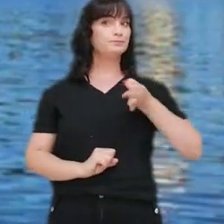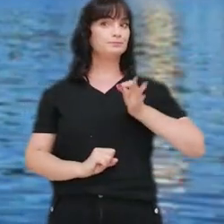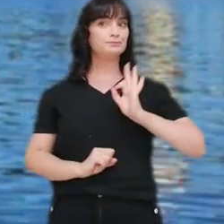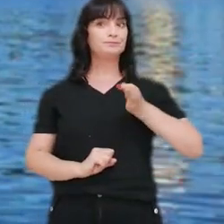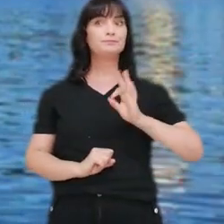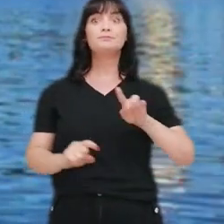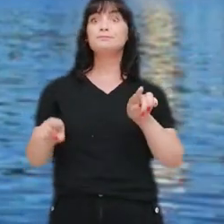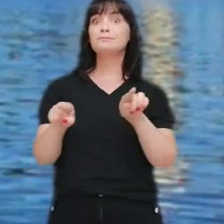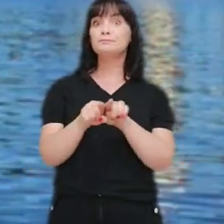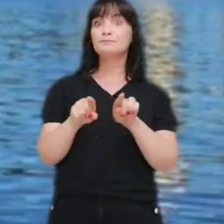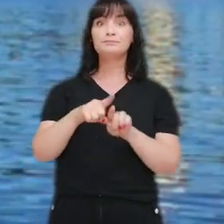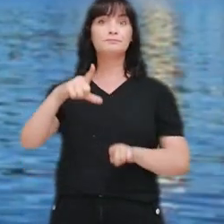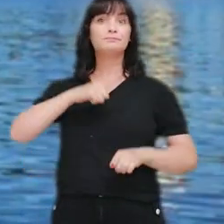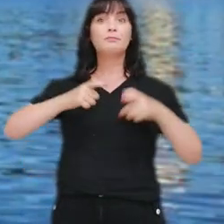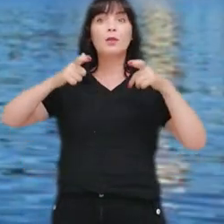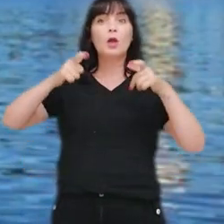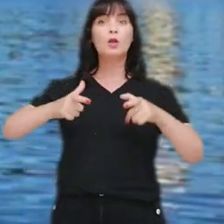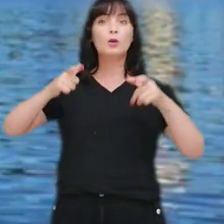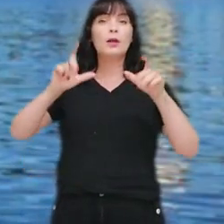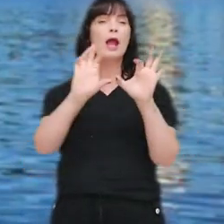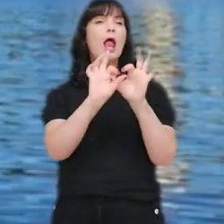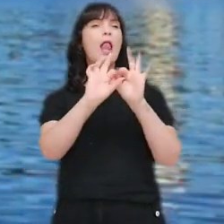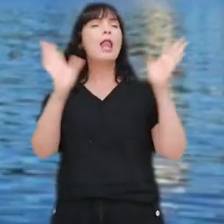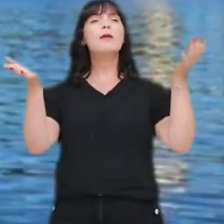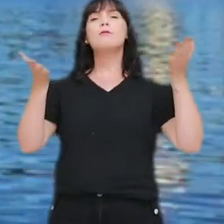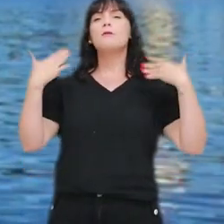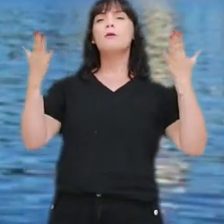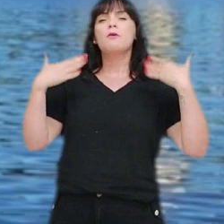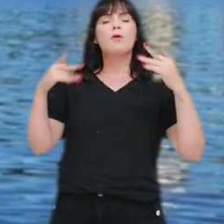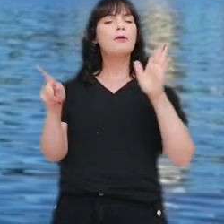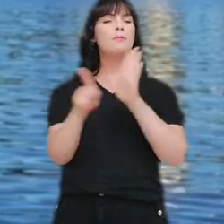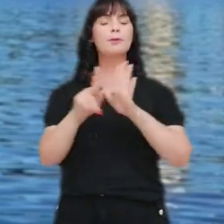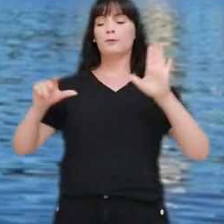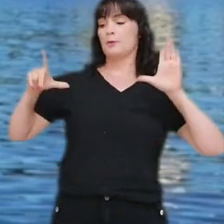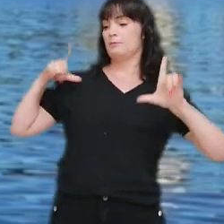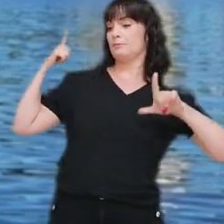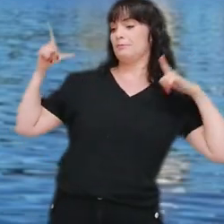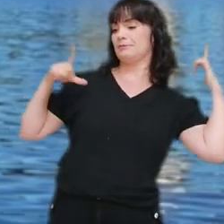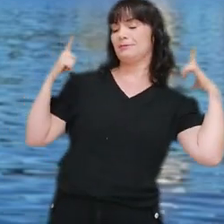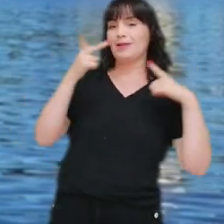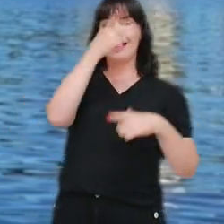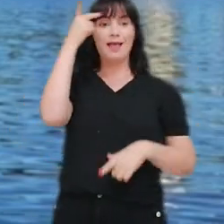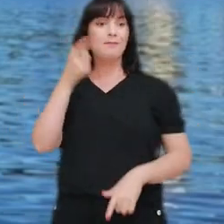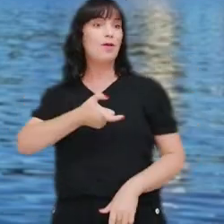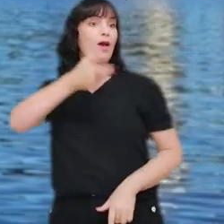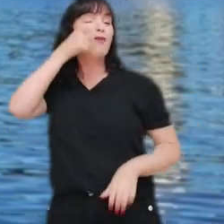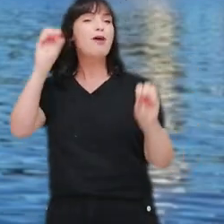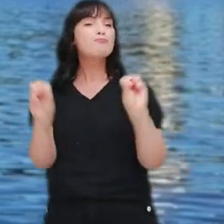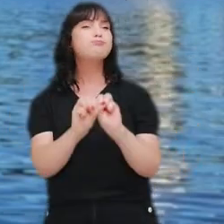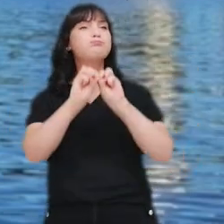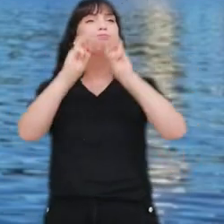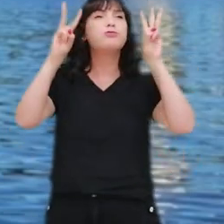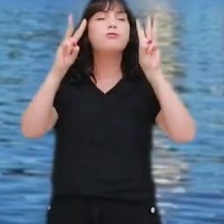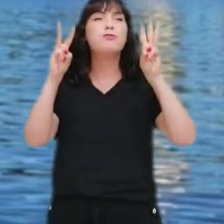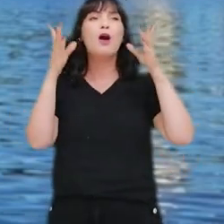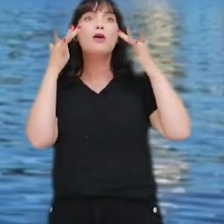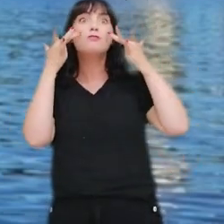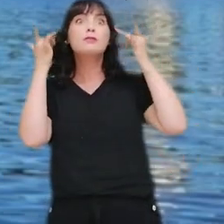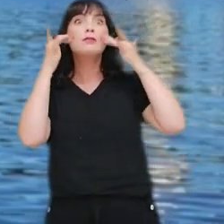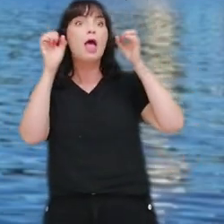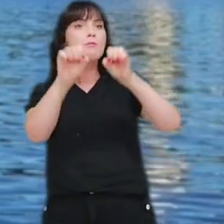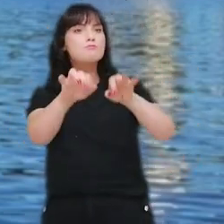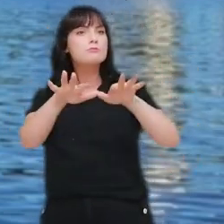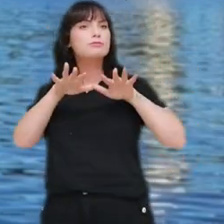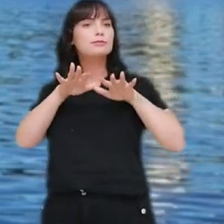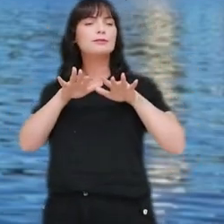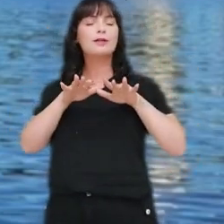Yes! E lá tem um espaço ao ar livre como opção de lazer. As pessoas assistem shows, espetáculos. É